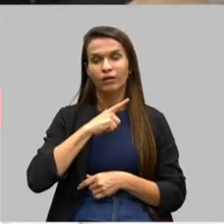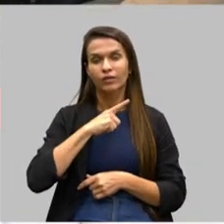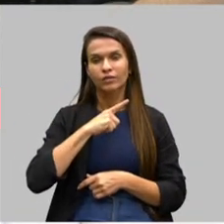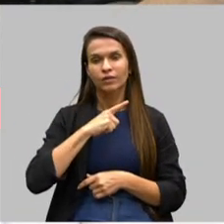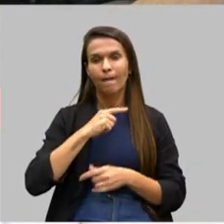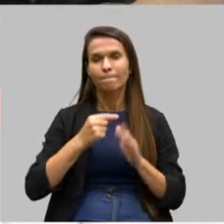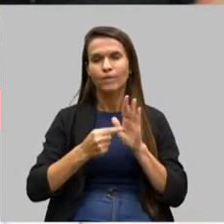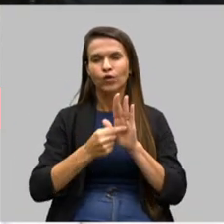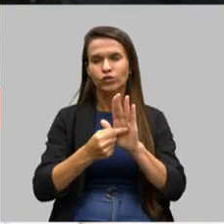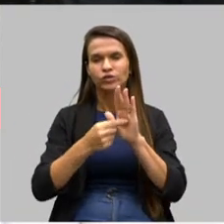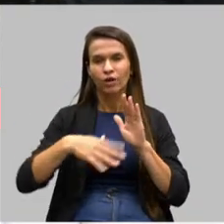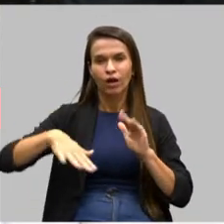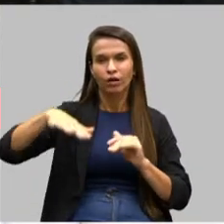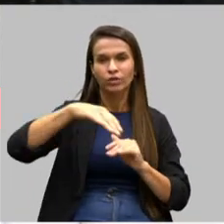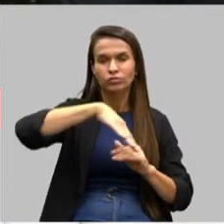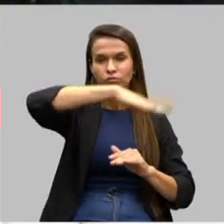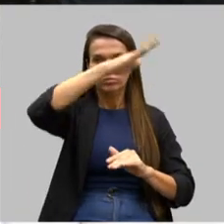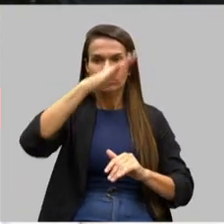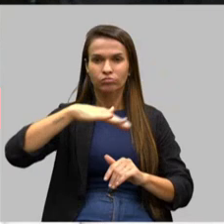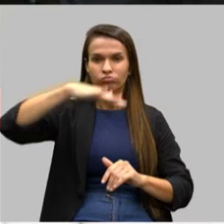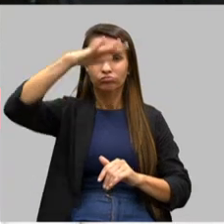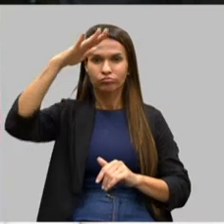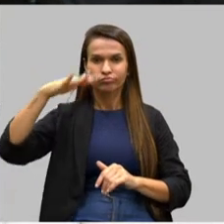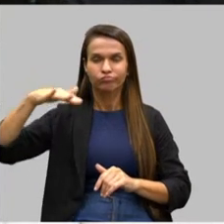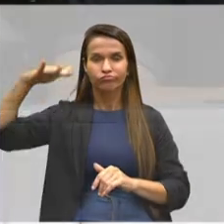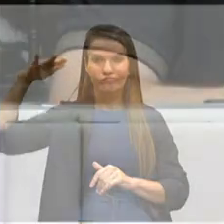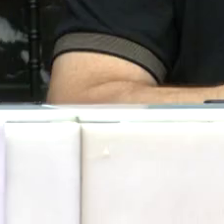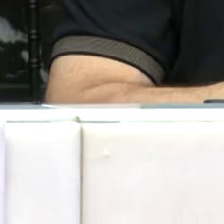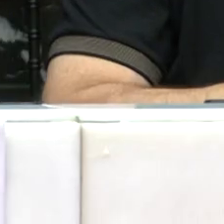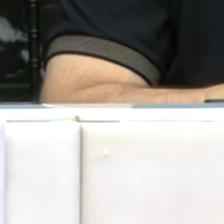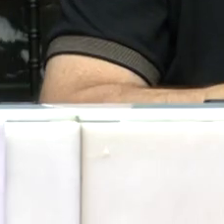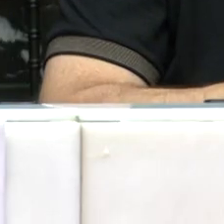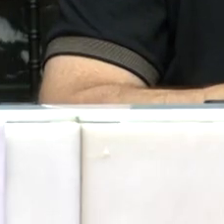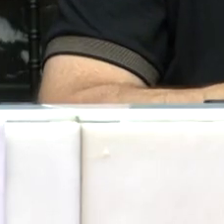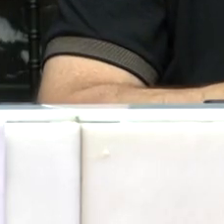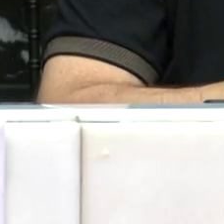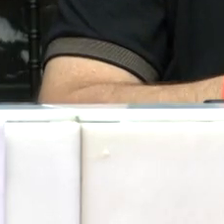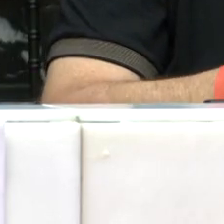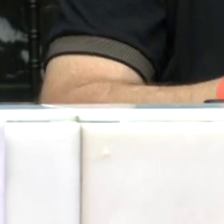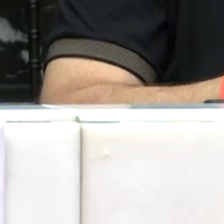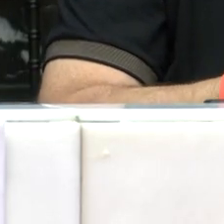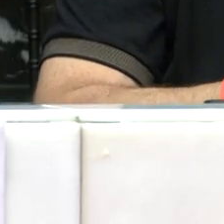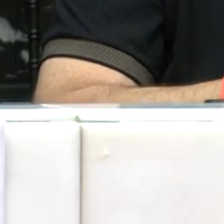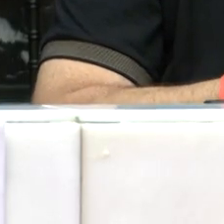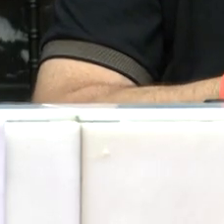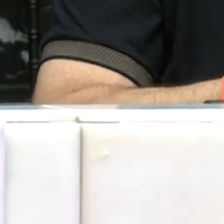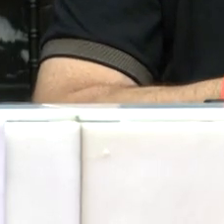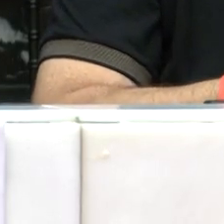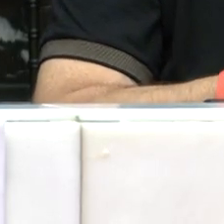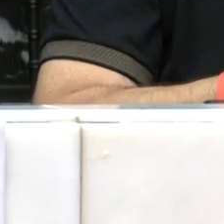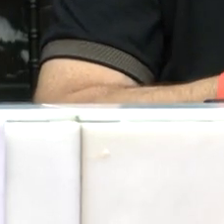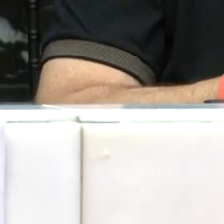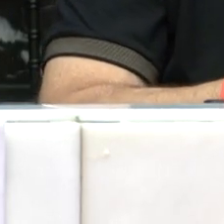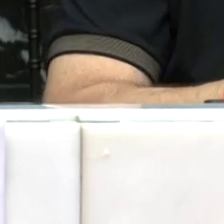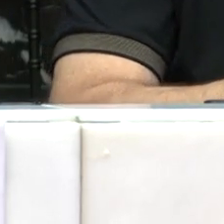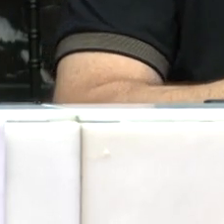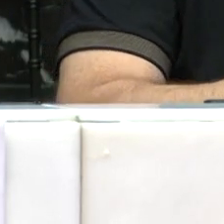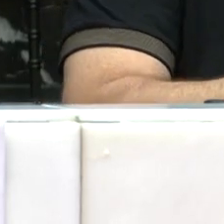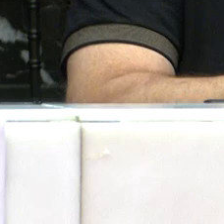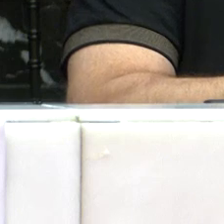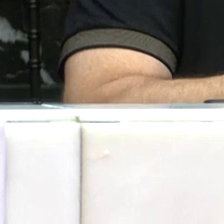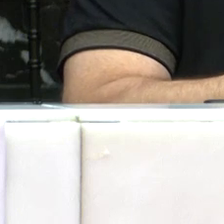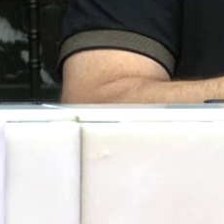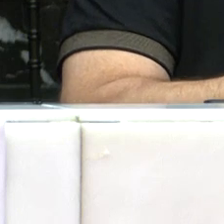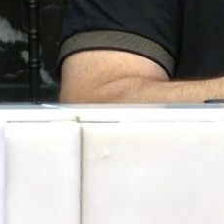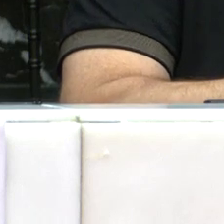numa região de relevo extremamente acidentado, sofre muito com chuvas